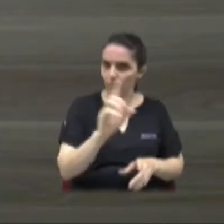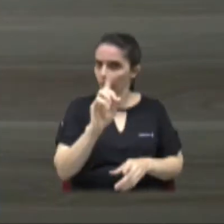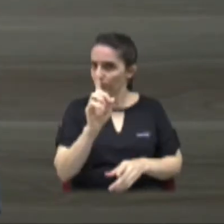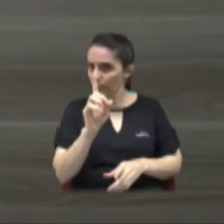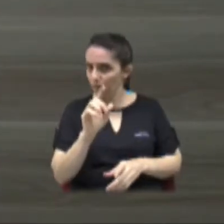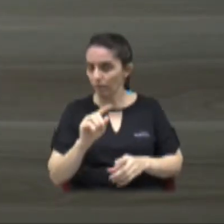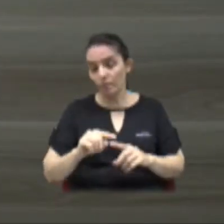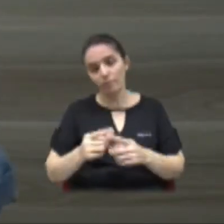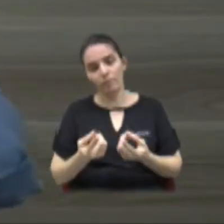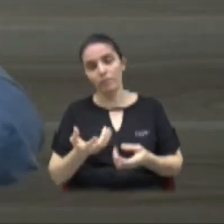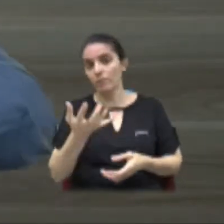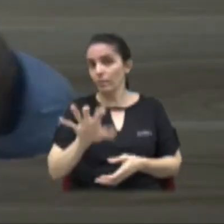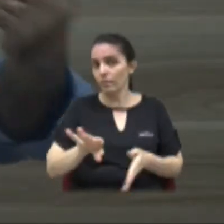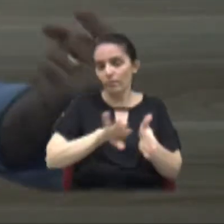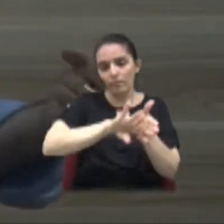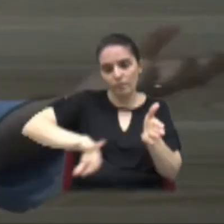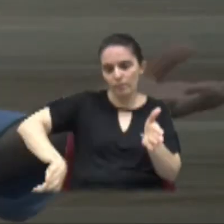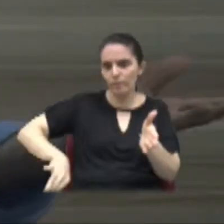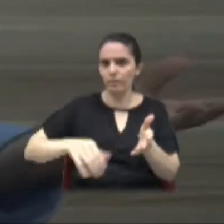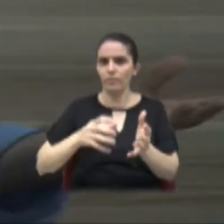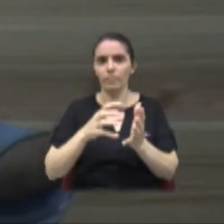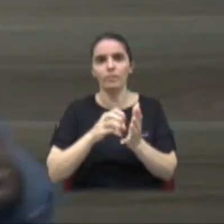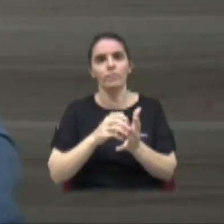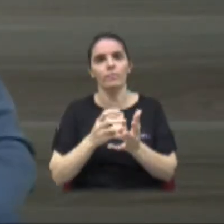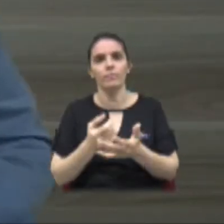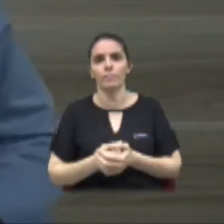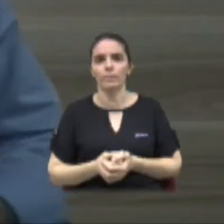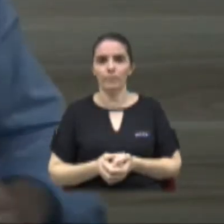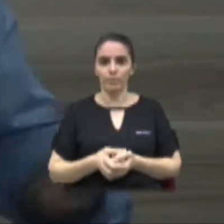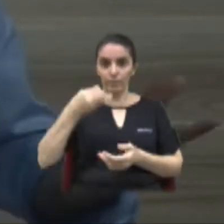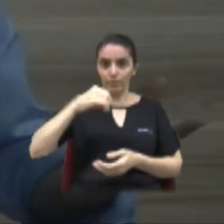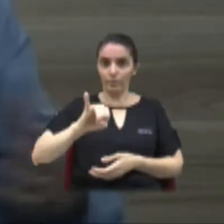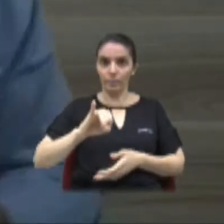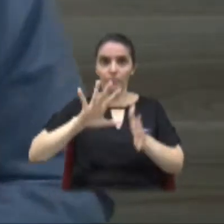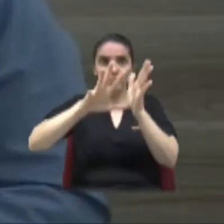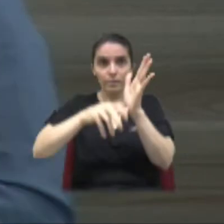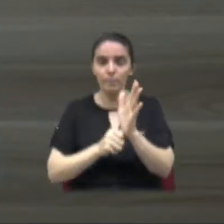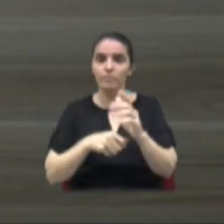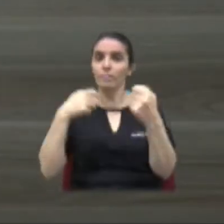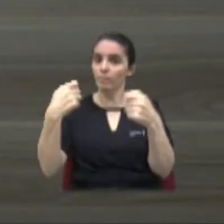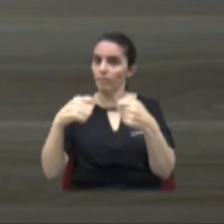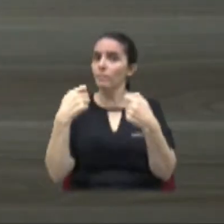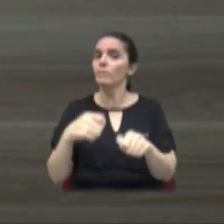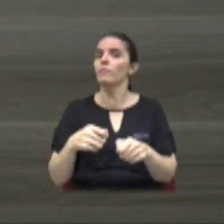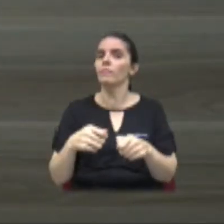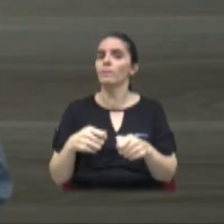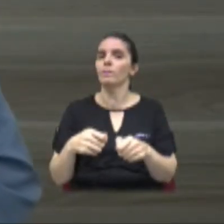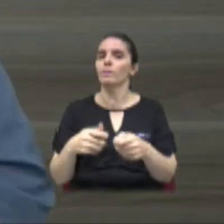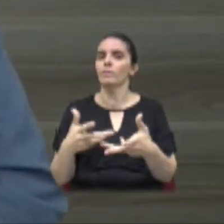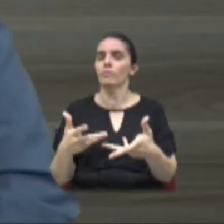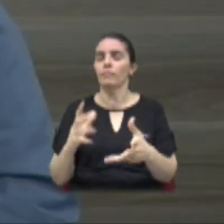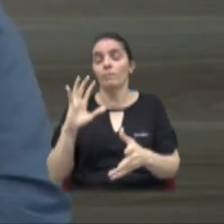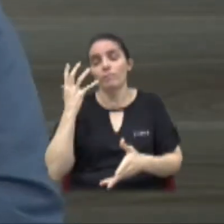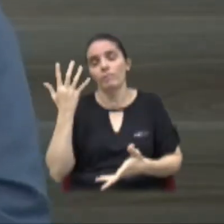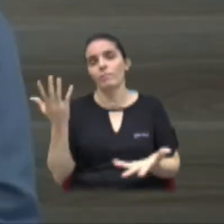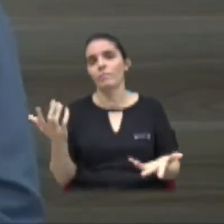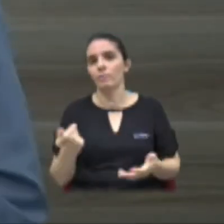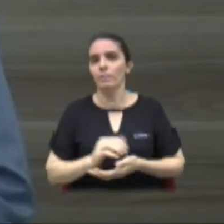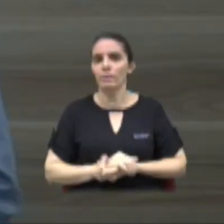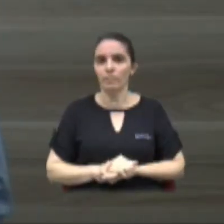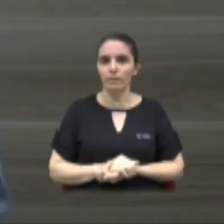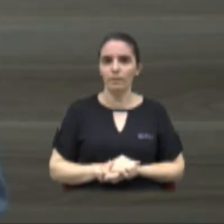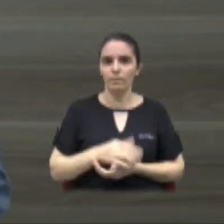habitacional. Mas se passaram 8 meses, vereador, e infelizmente a negociação não deu certo, e foi